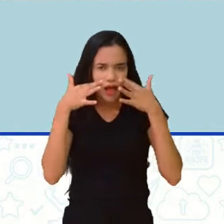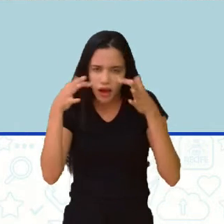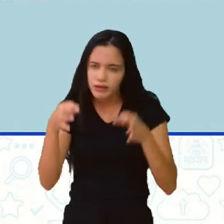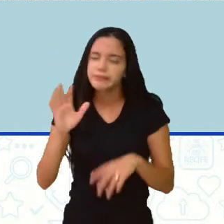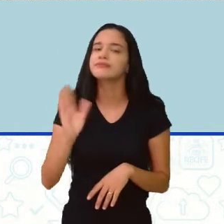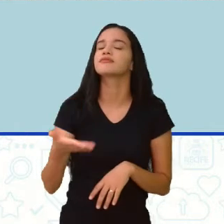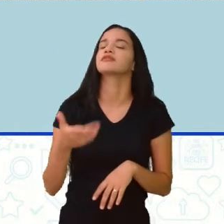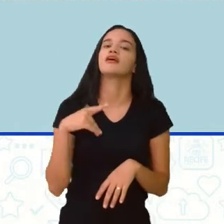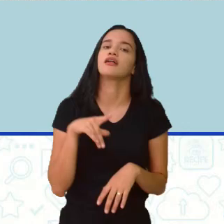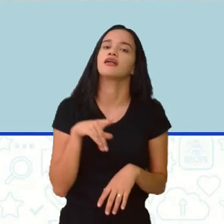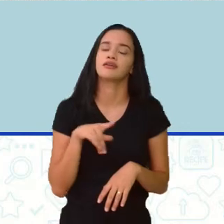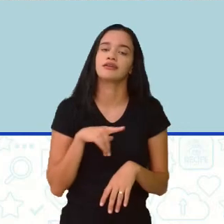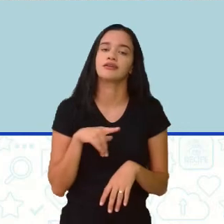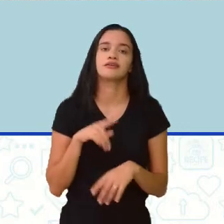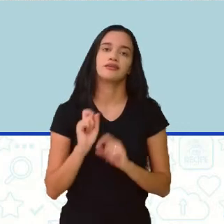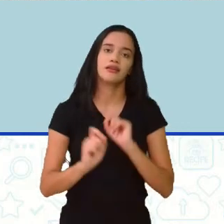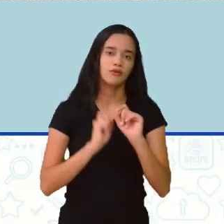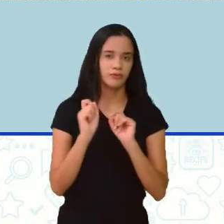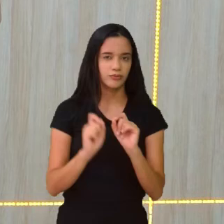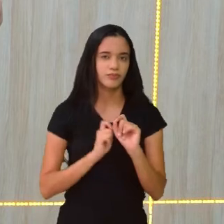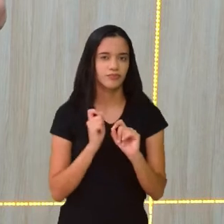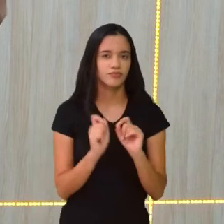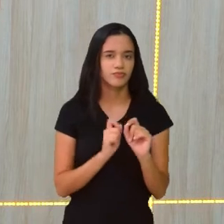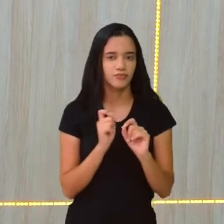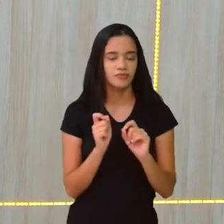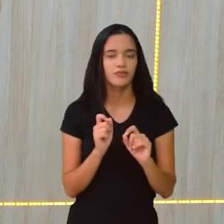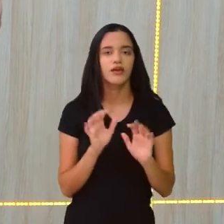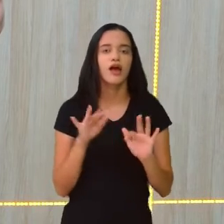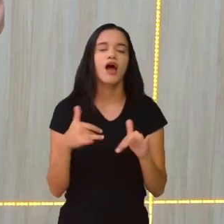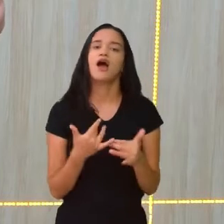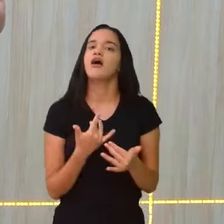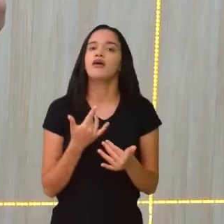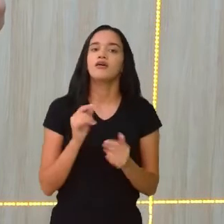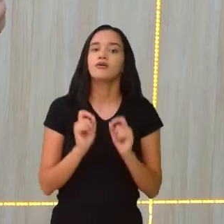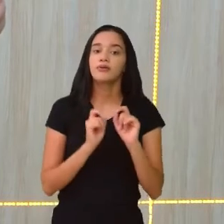Então, a indústria já tem que ter um olhar voltado para essa